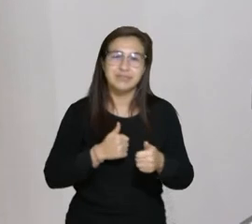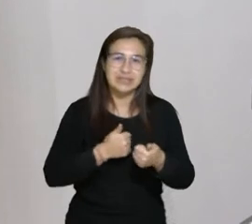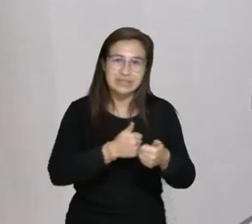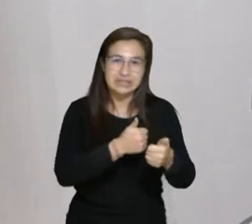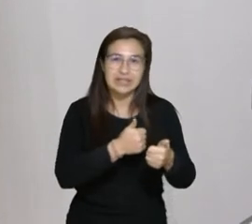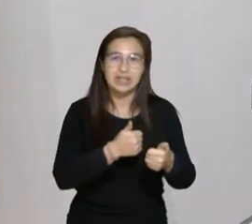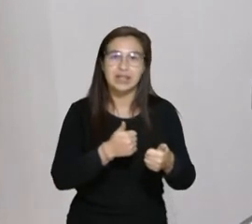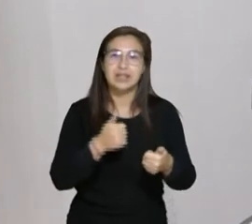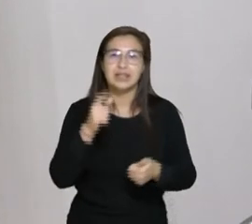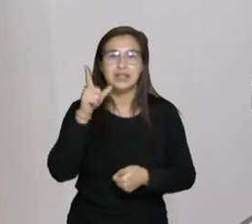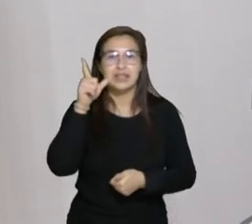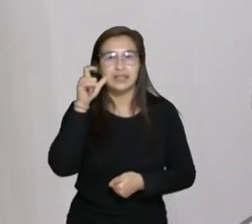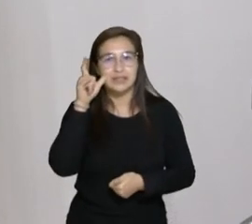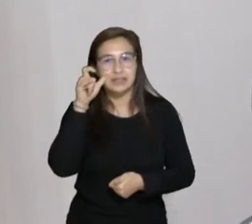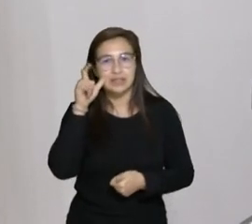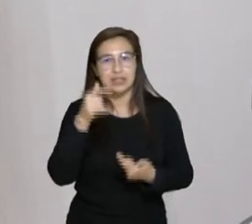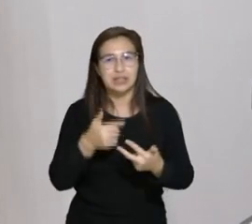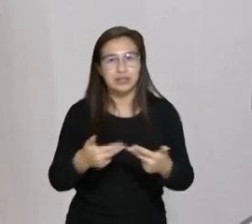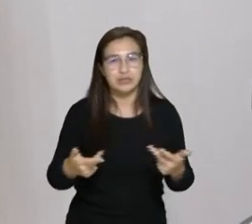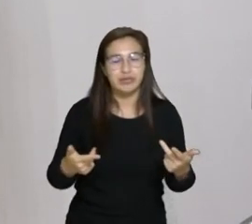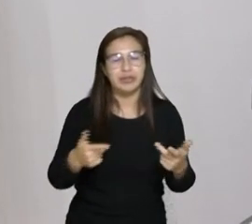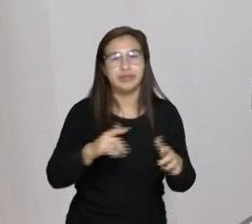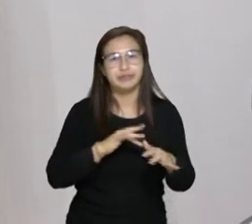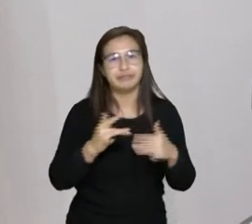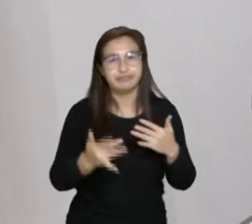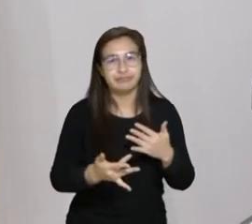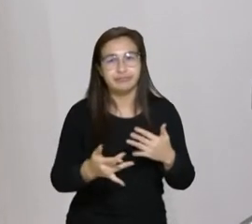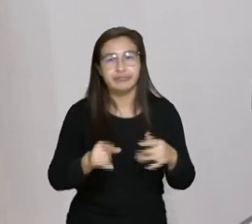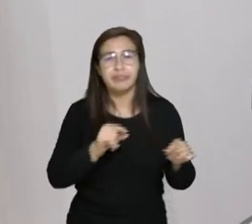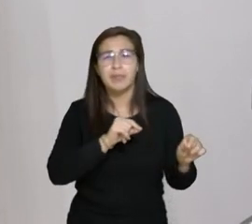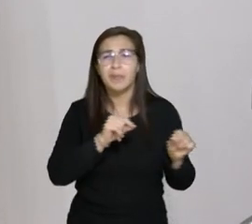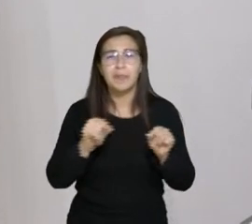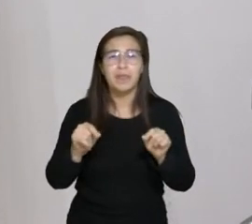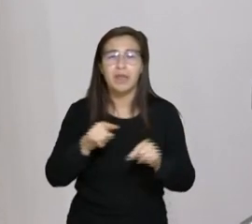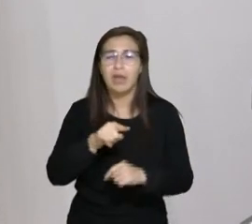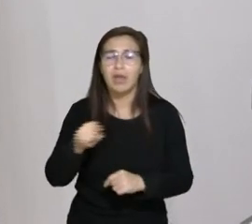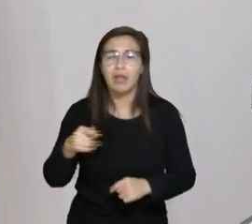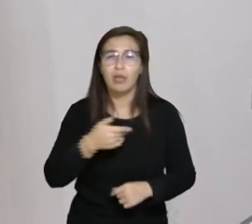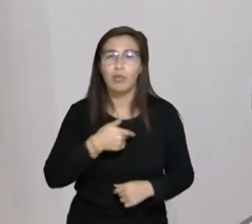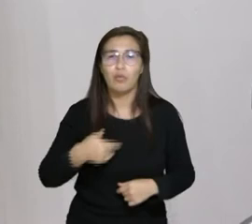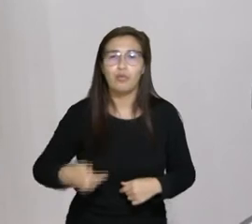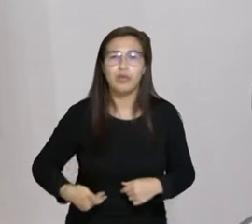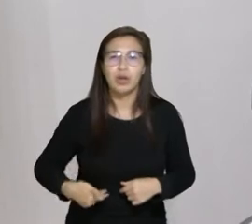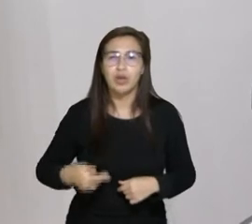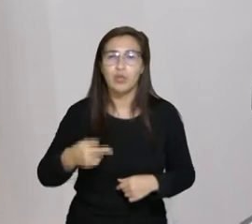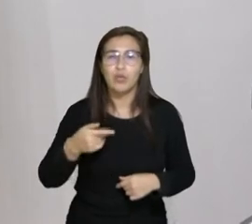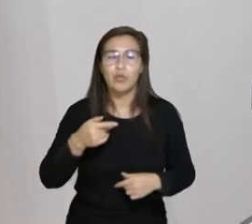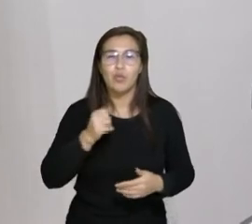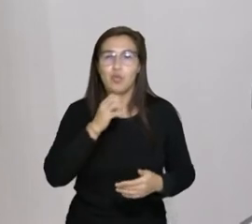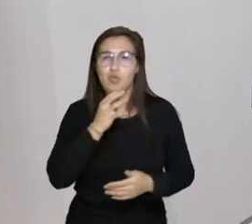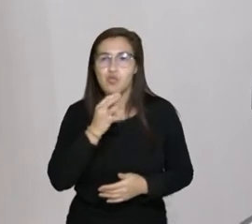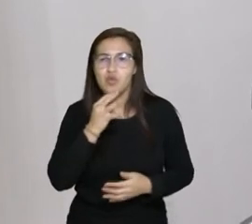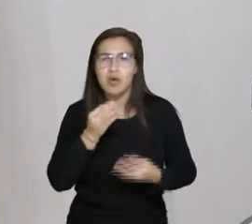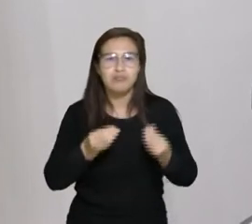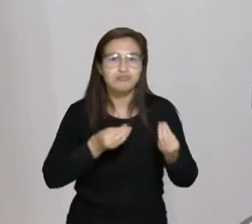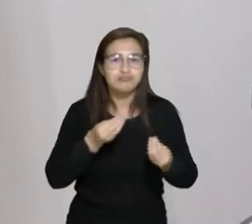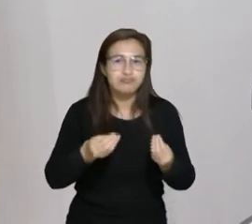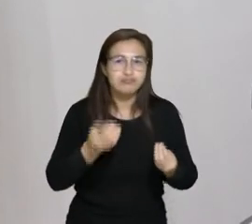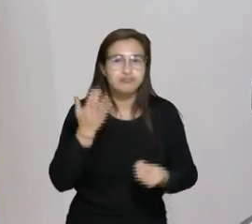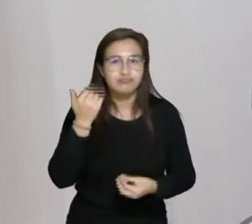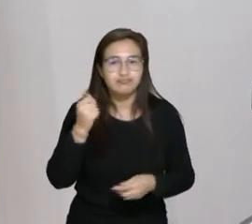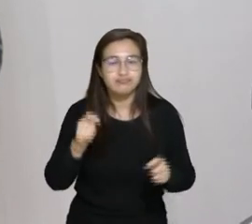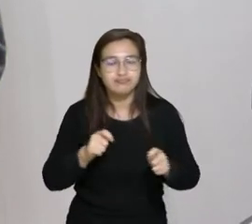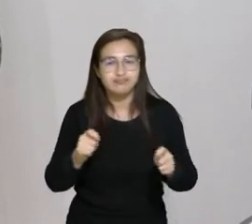Deputado anda fazendo e falando né que bandeiras que ele se abraça diz que se conhece o soldado pela causa que ele abraça